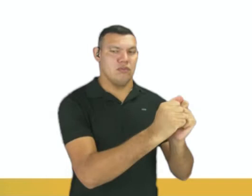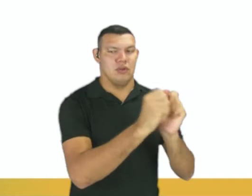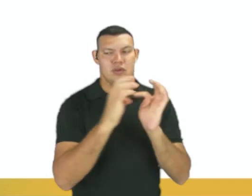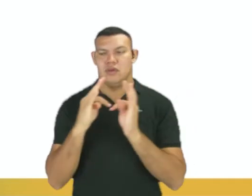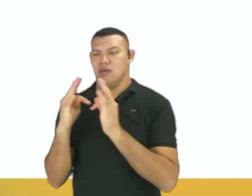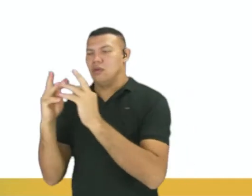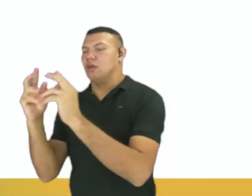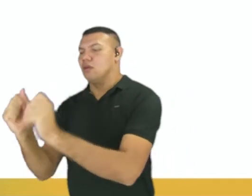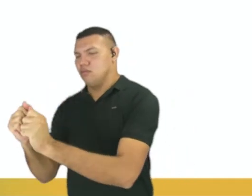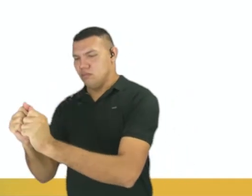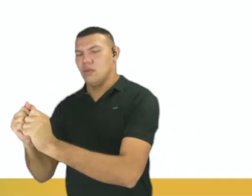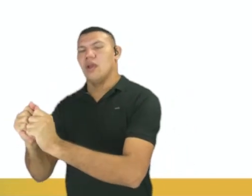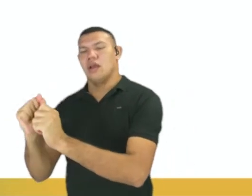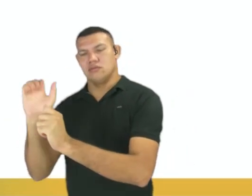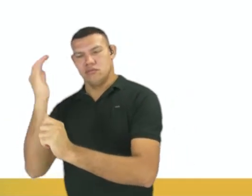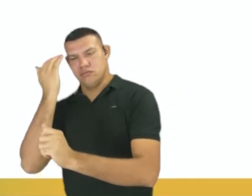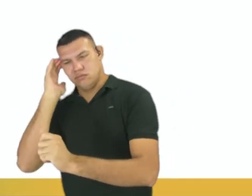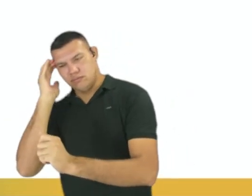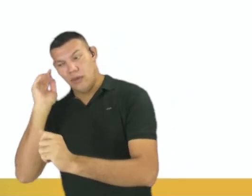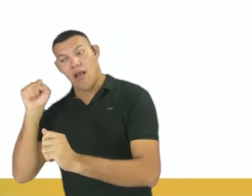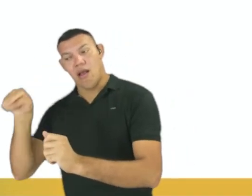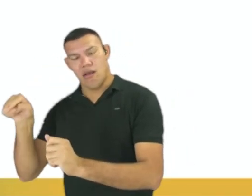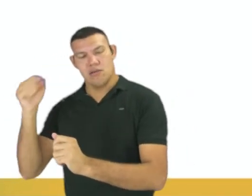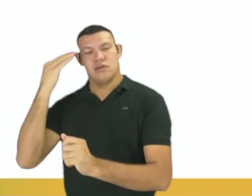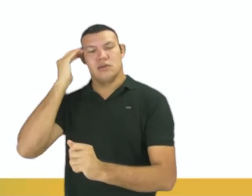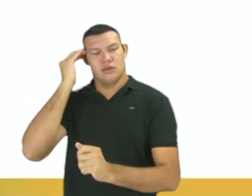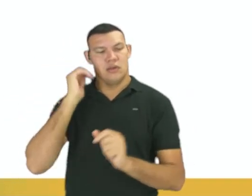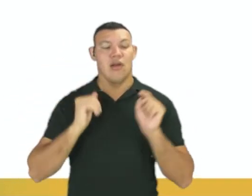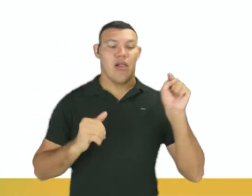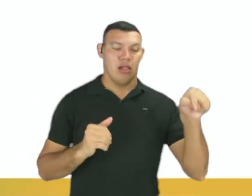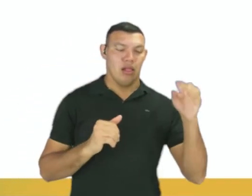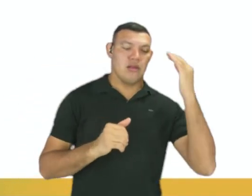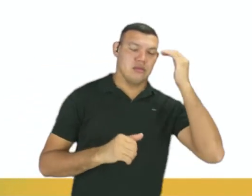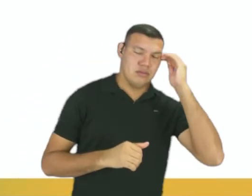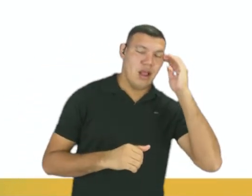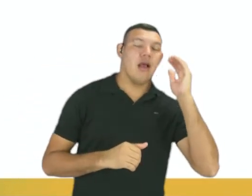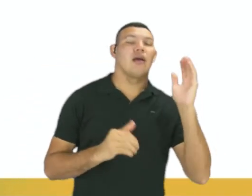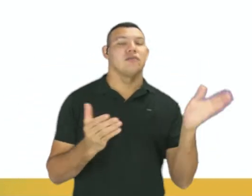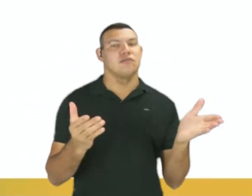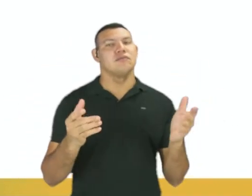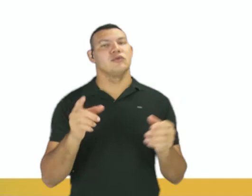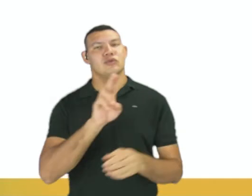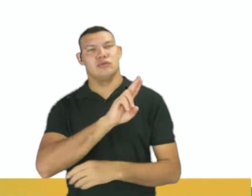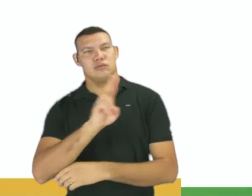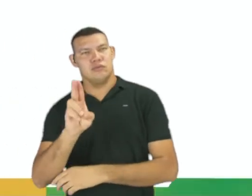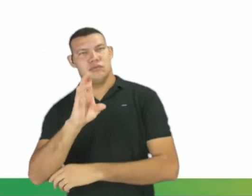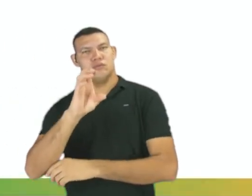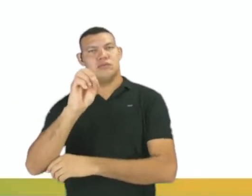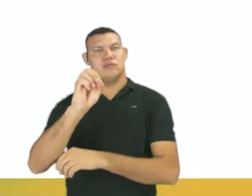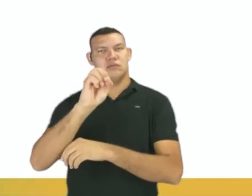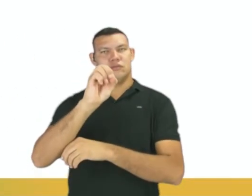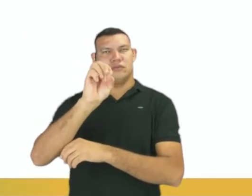depende elas são interdependentes é chama-se oração coordenada